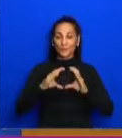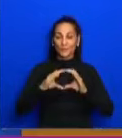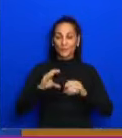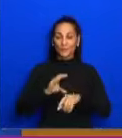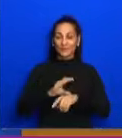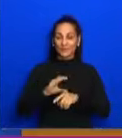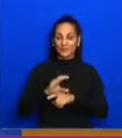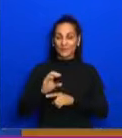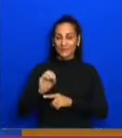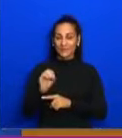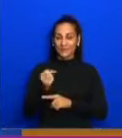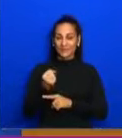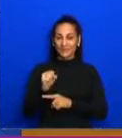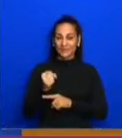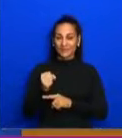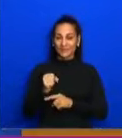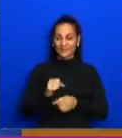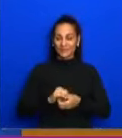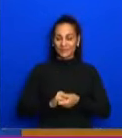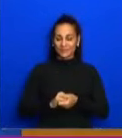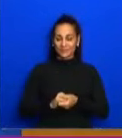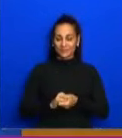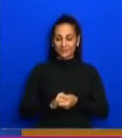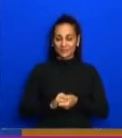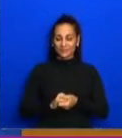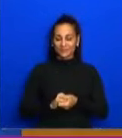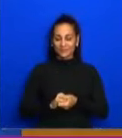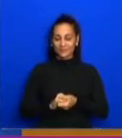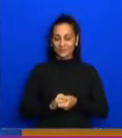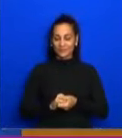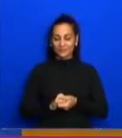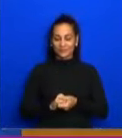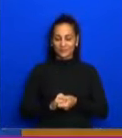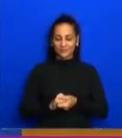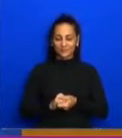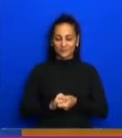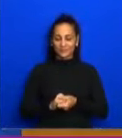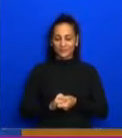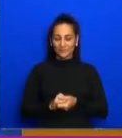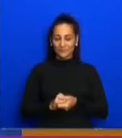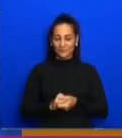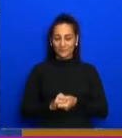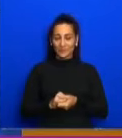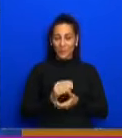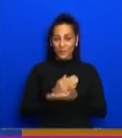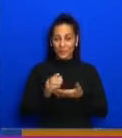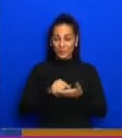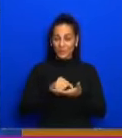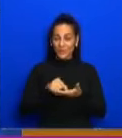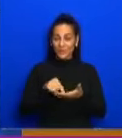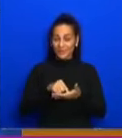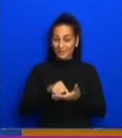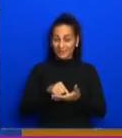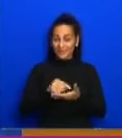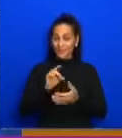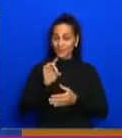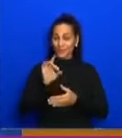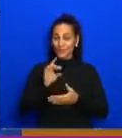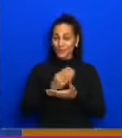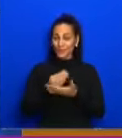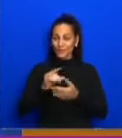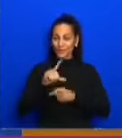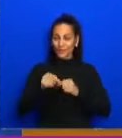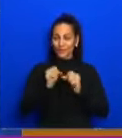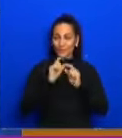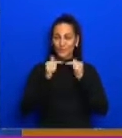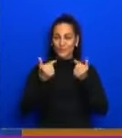Bola cinza 08, cinza 08. E aí, começou marcando, o sorteio está só começando, boa sorte para